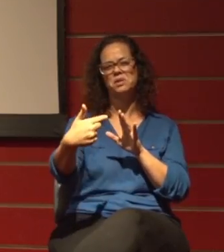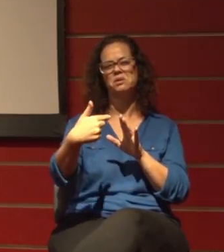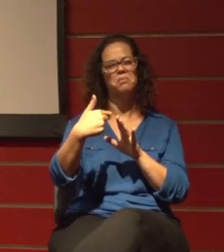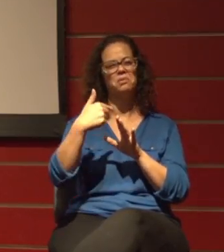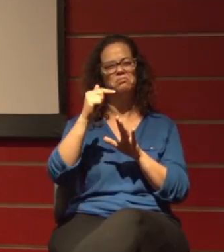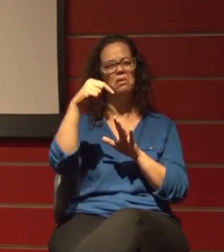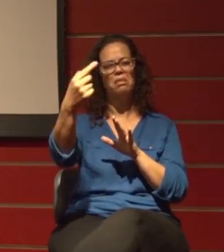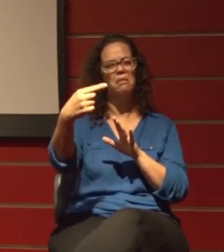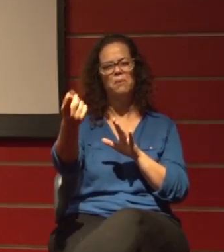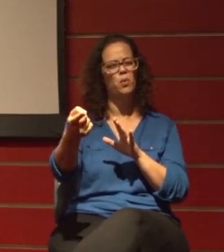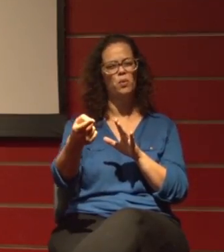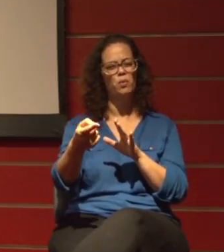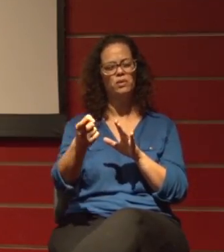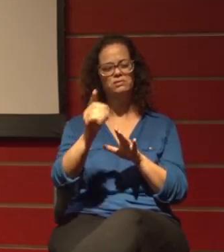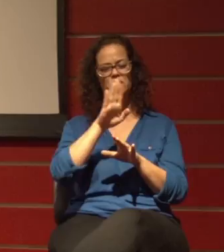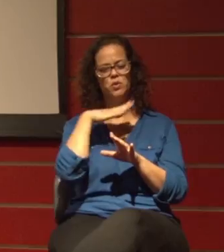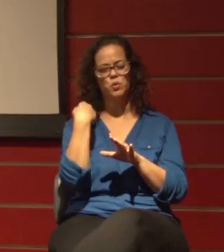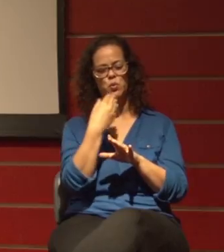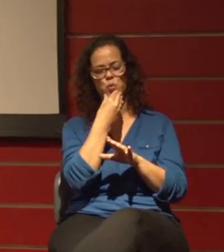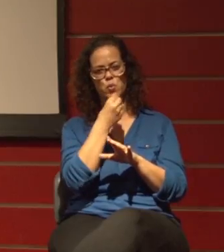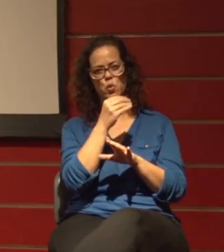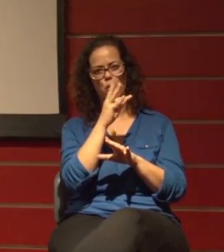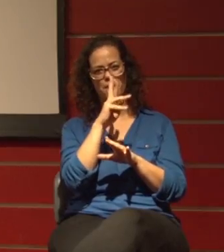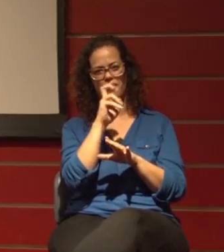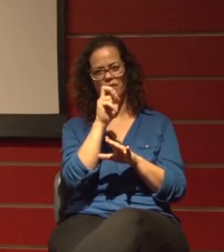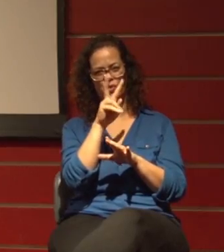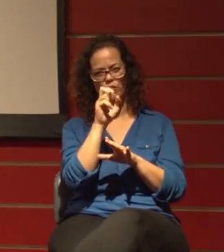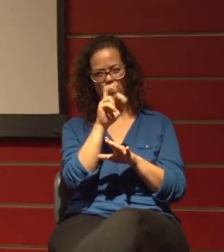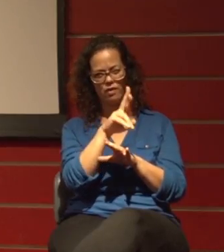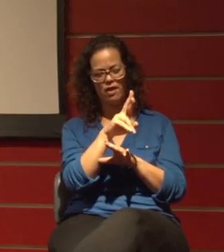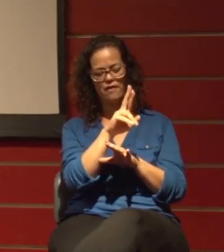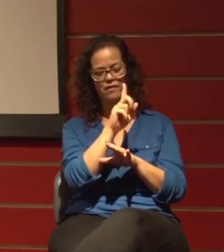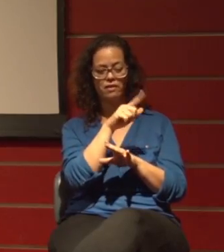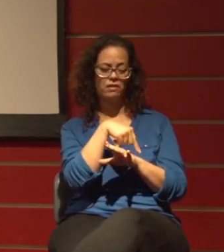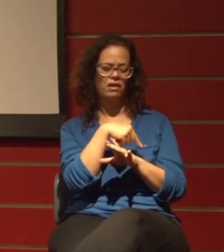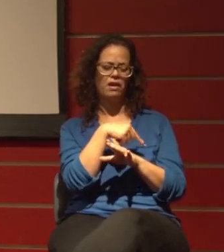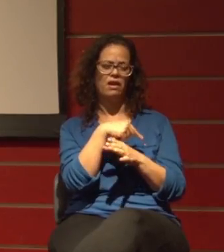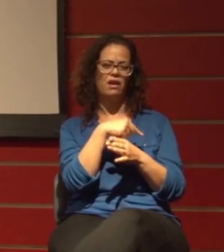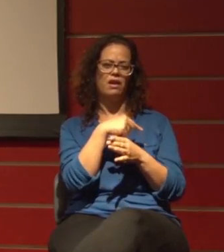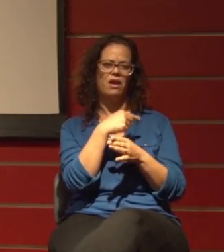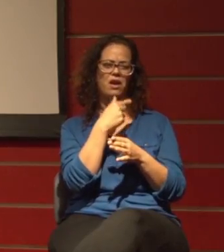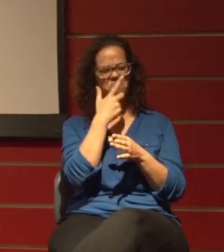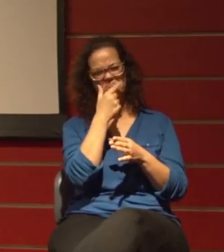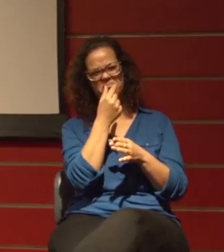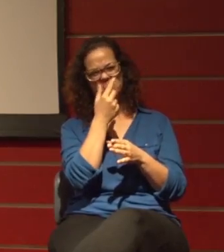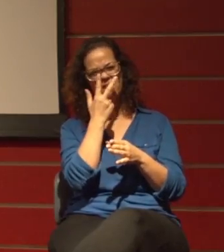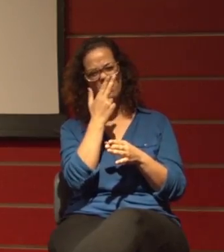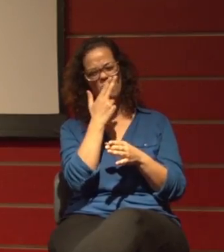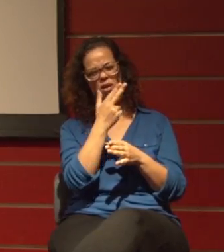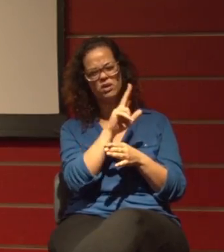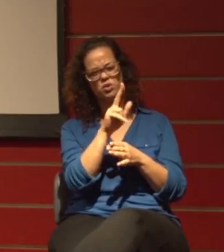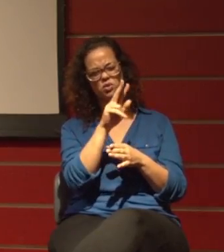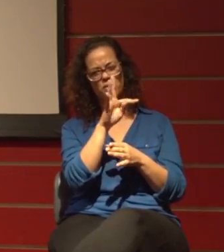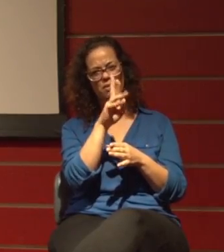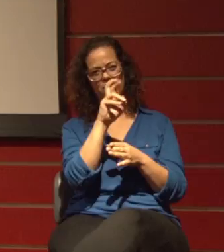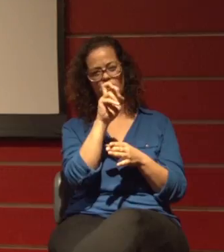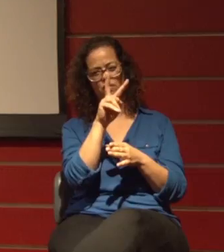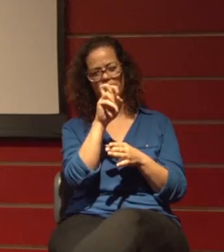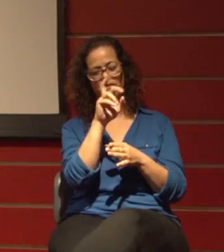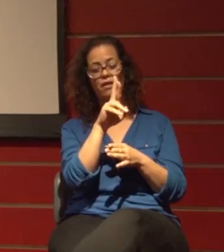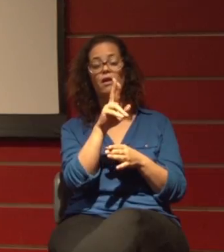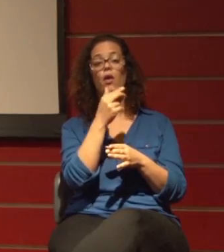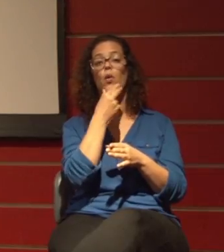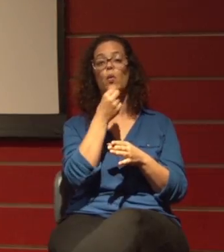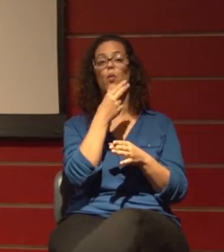eh depois da morte do do garoto eu acho que foi do travor pela um garoto pela